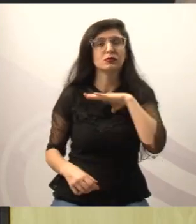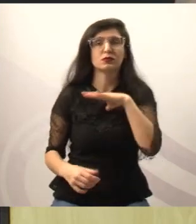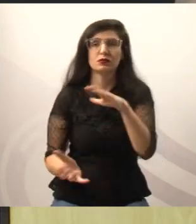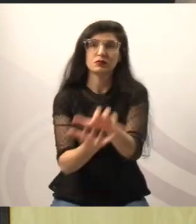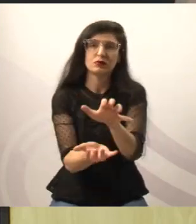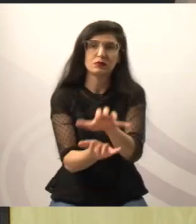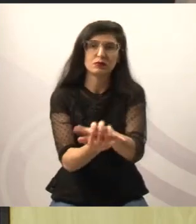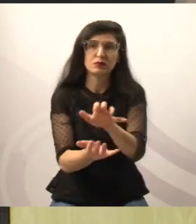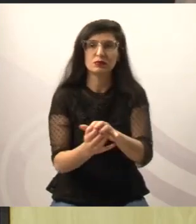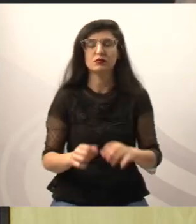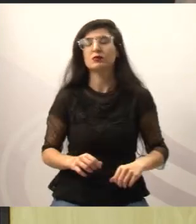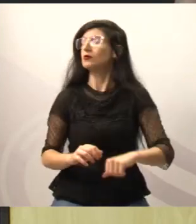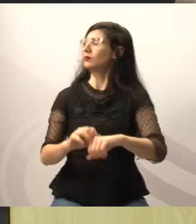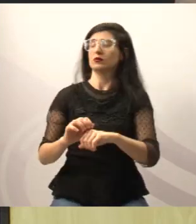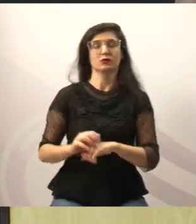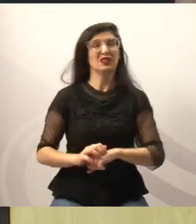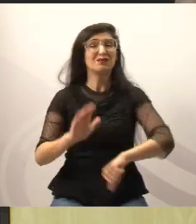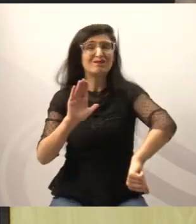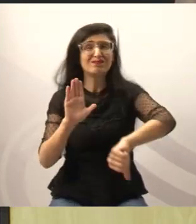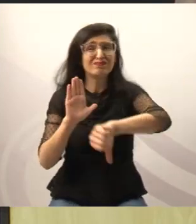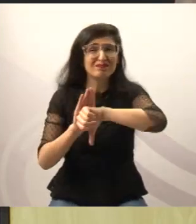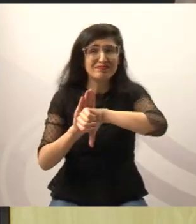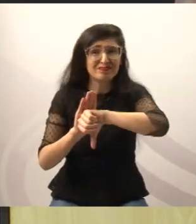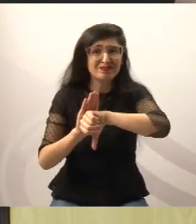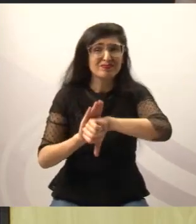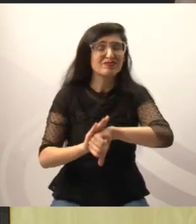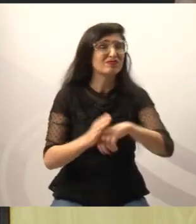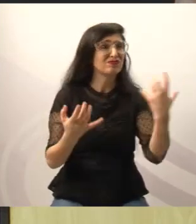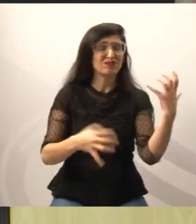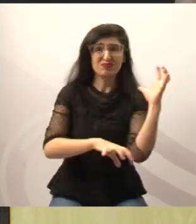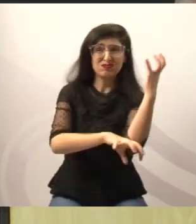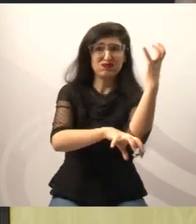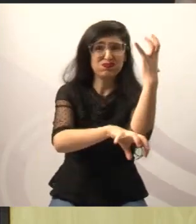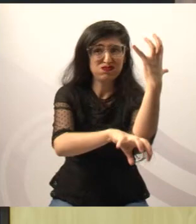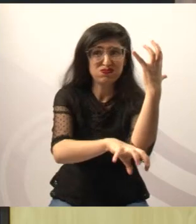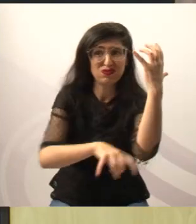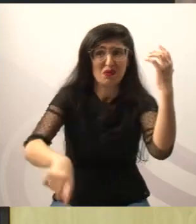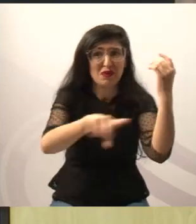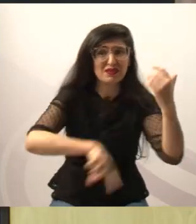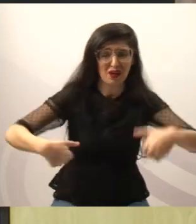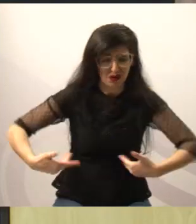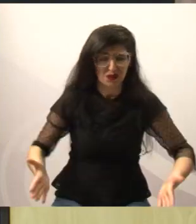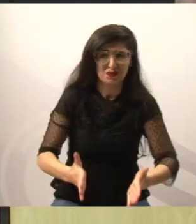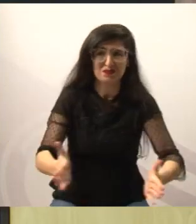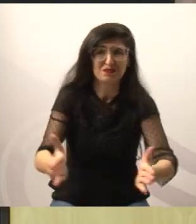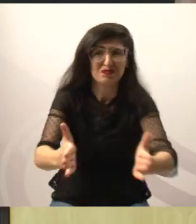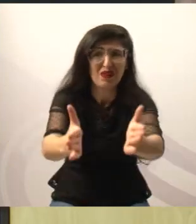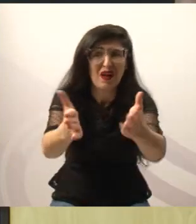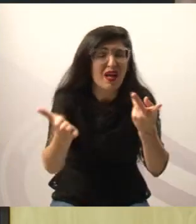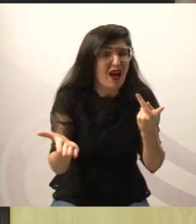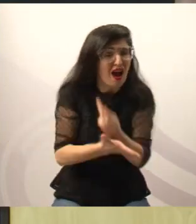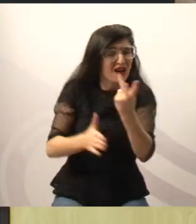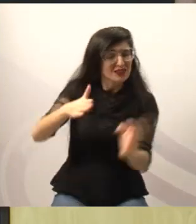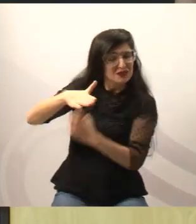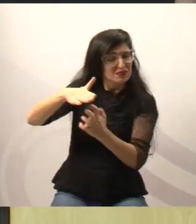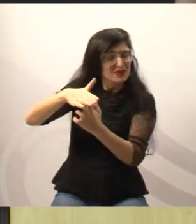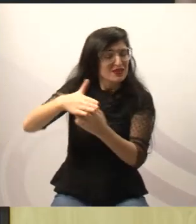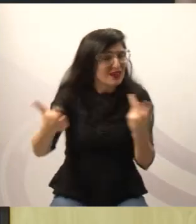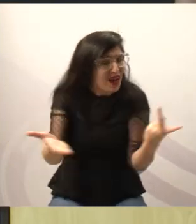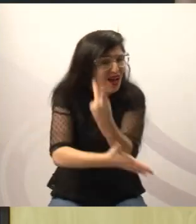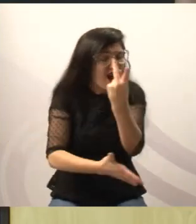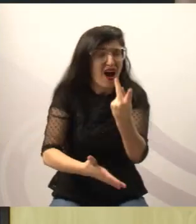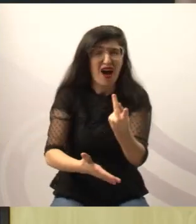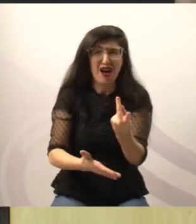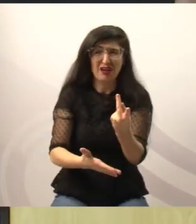face do crime ambiental que continua sendo cometido pela empresa? Segundo, além da ação civil pública já